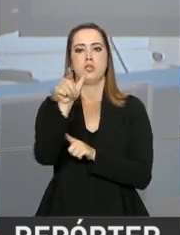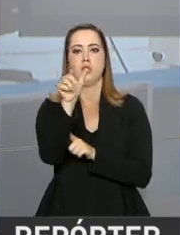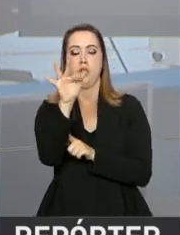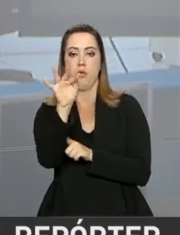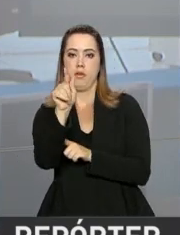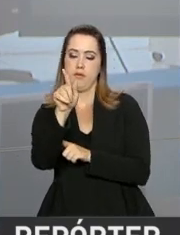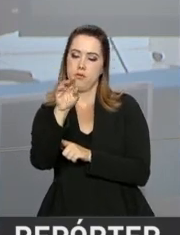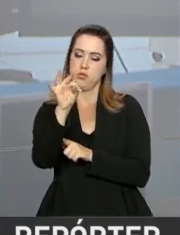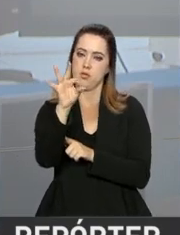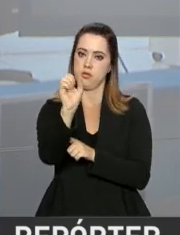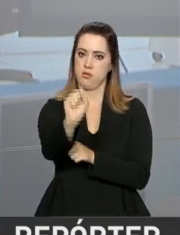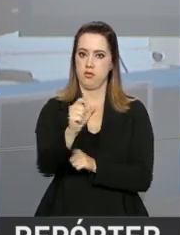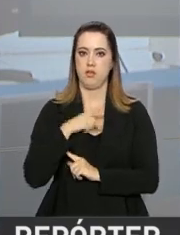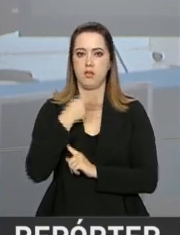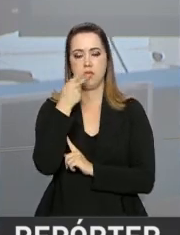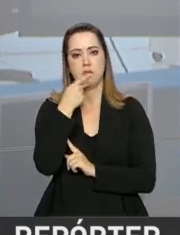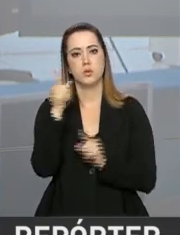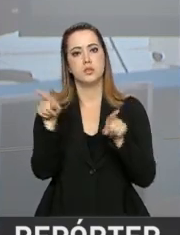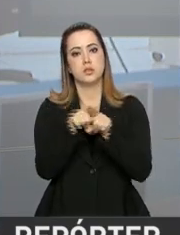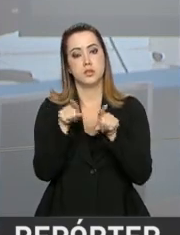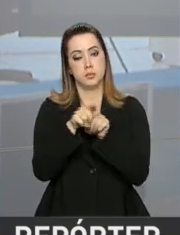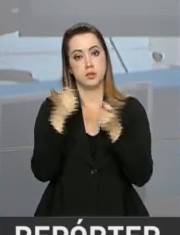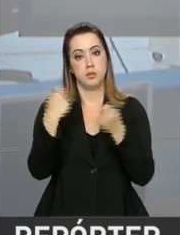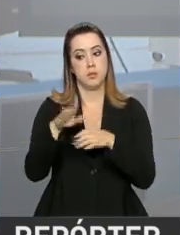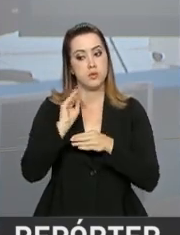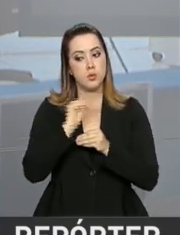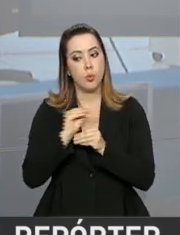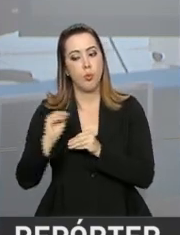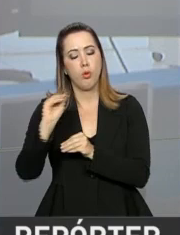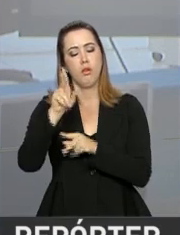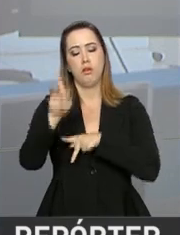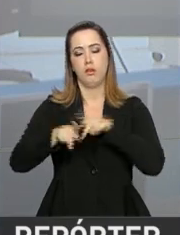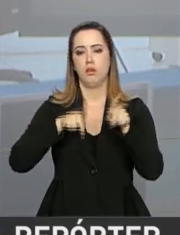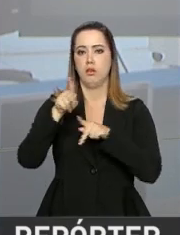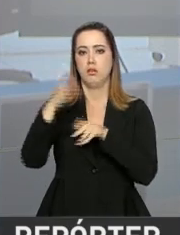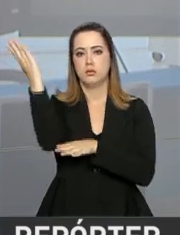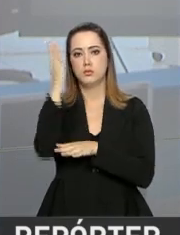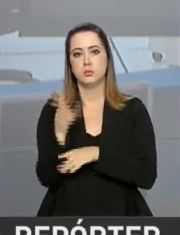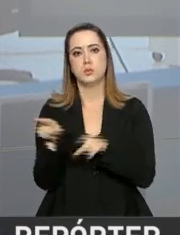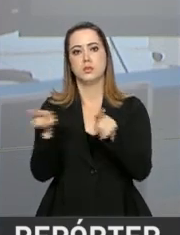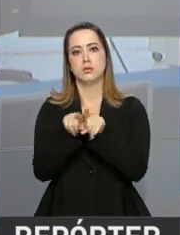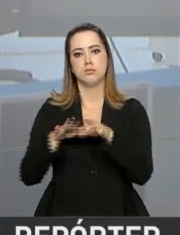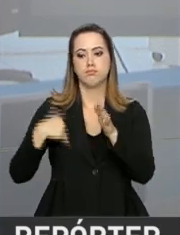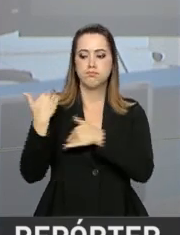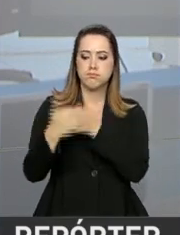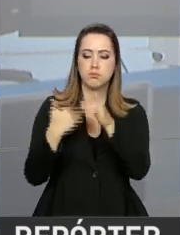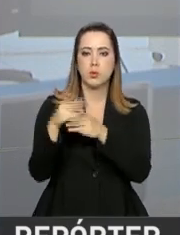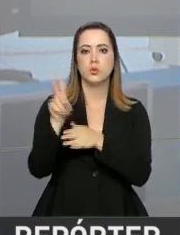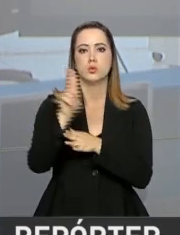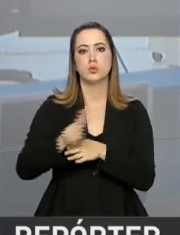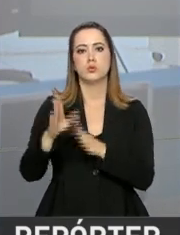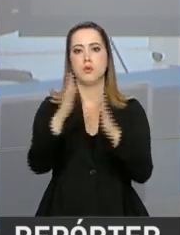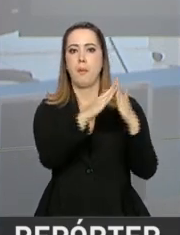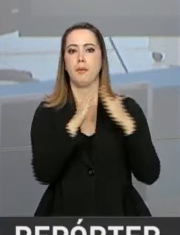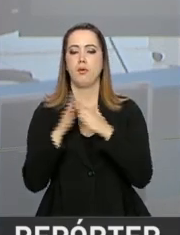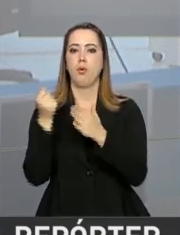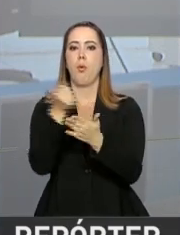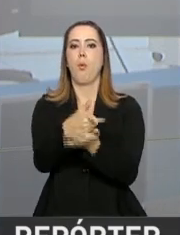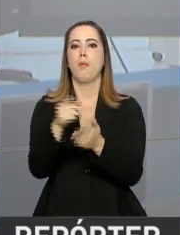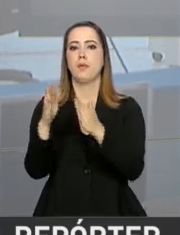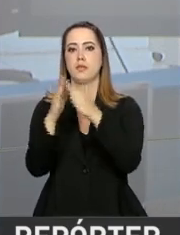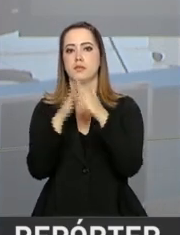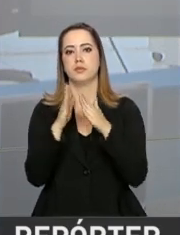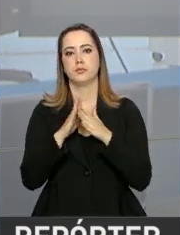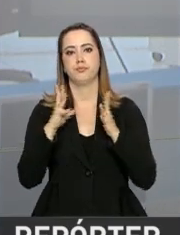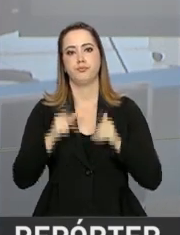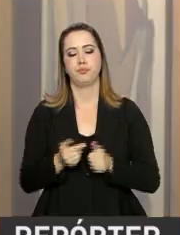FGTS. O presidente também disse que, além de atender o brasileiro, os recursos continuarão sendo utilizados para habitação e saneamento